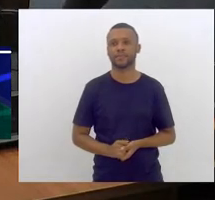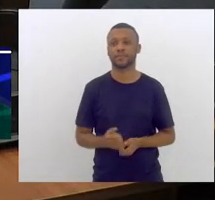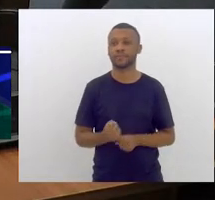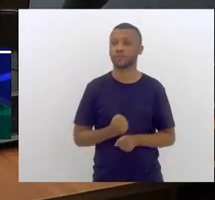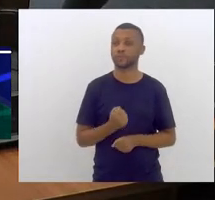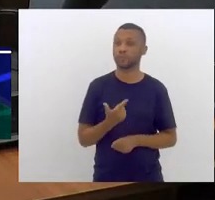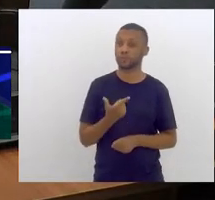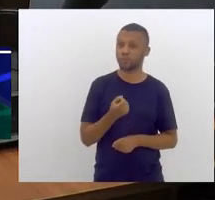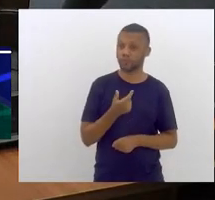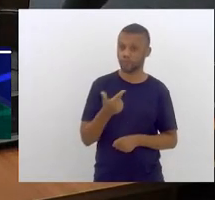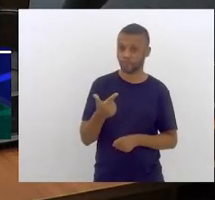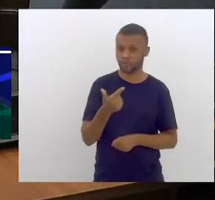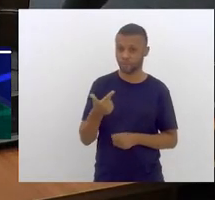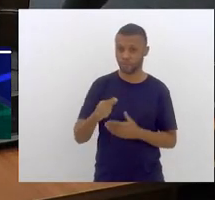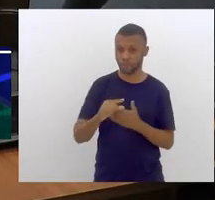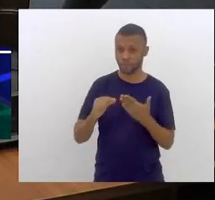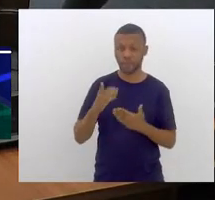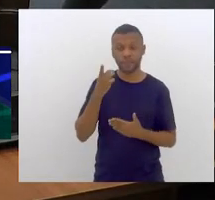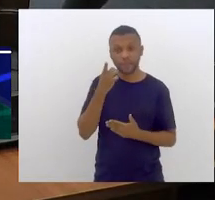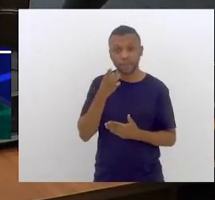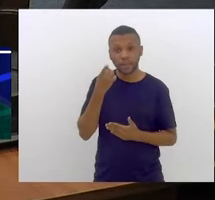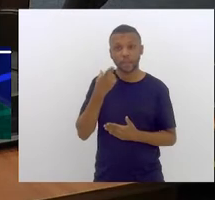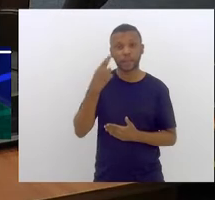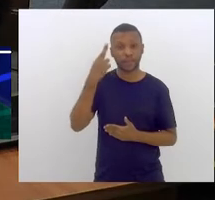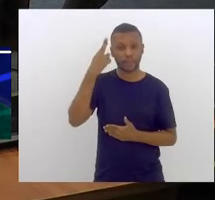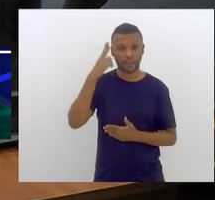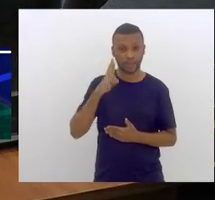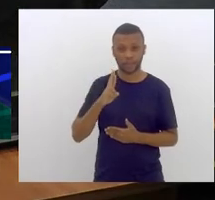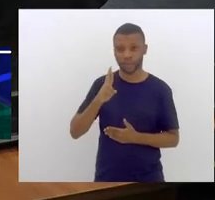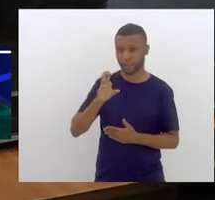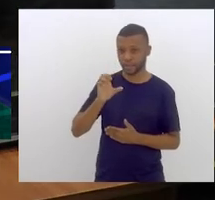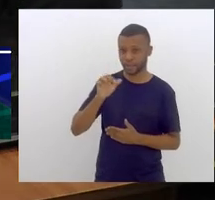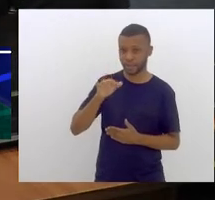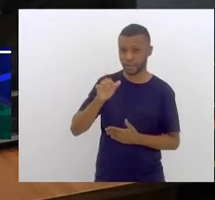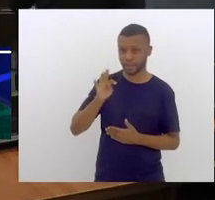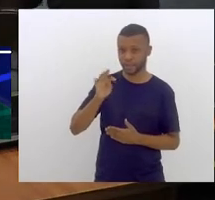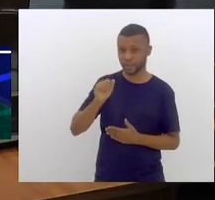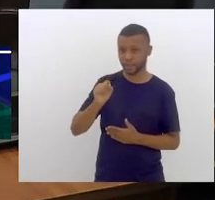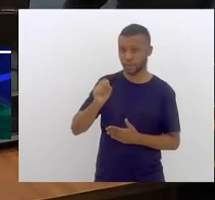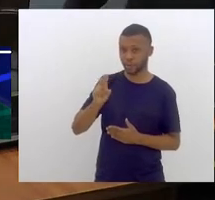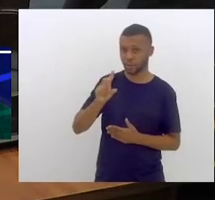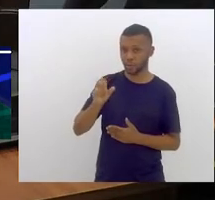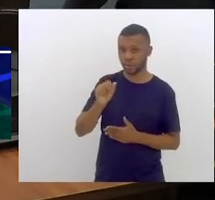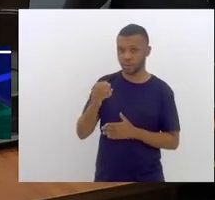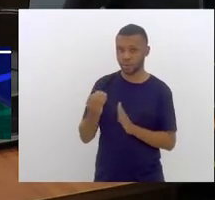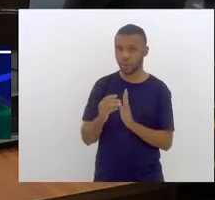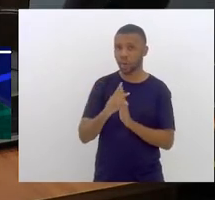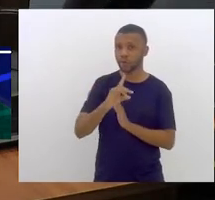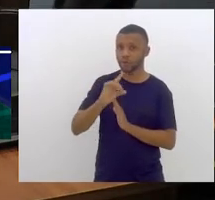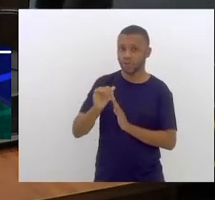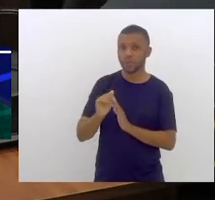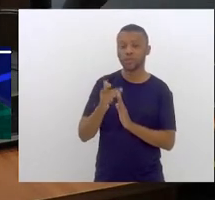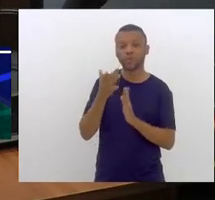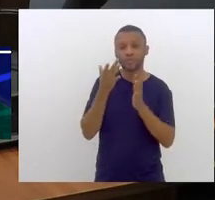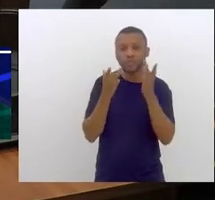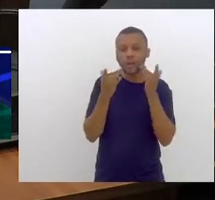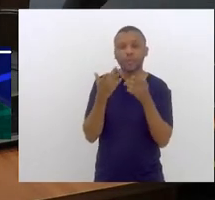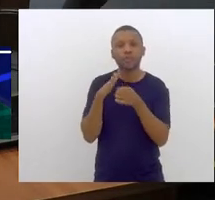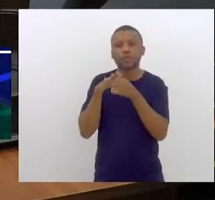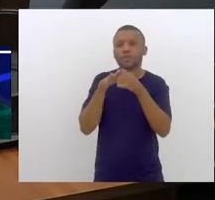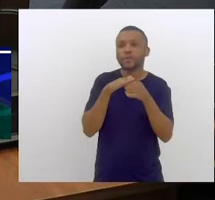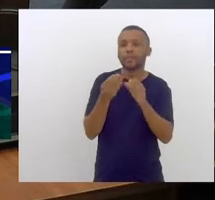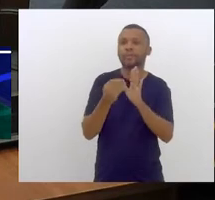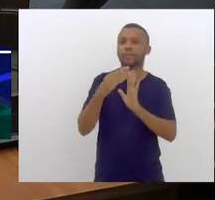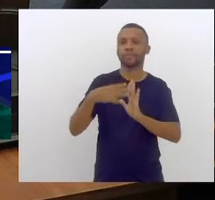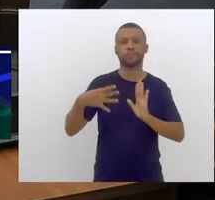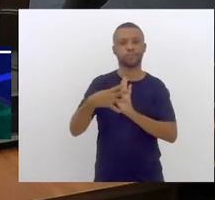2022, de autoria deputada Renata Souza, inclui o Dia do Teatro das Oprimidas no calendário.